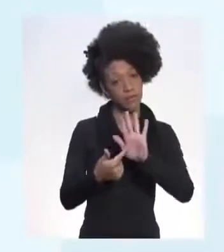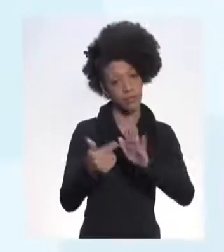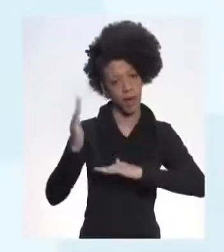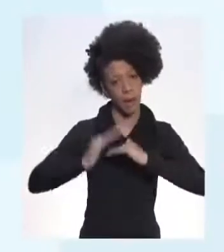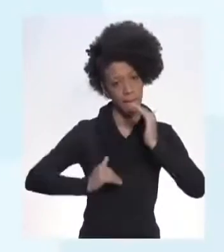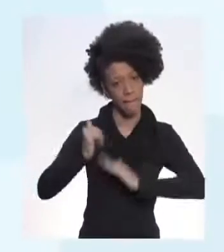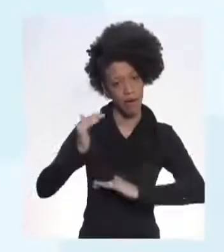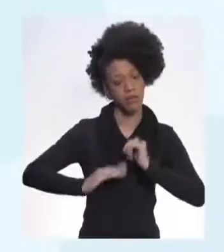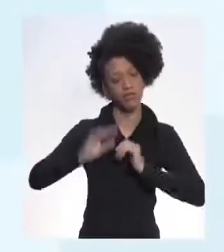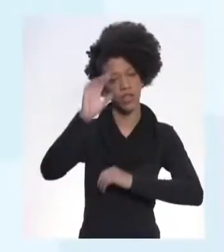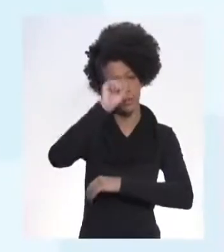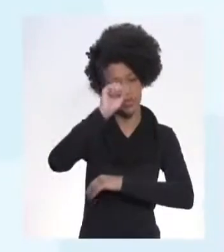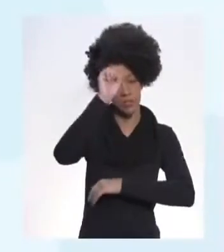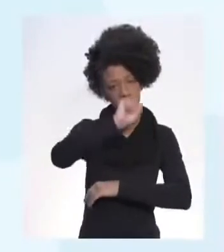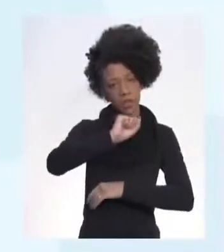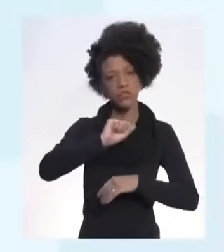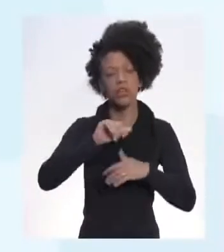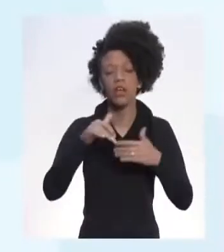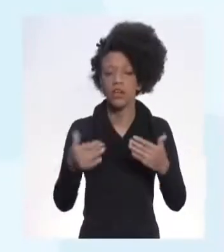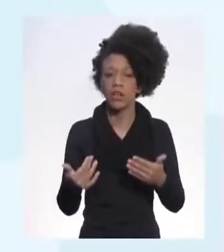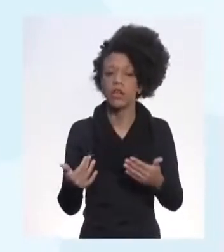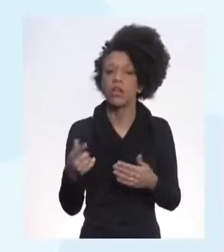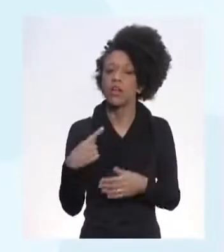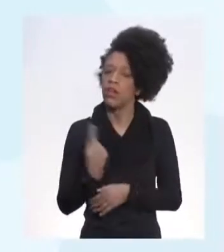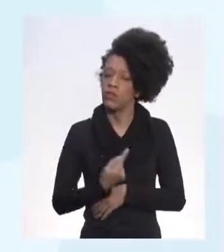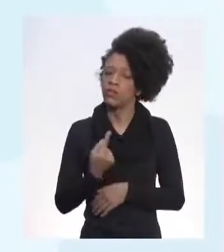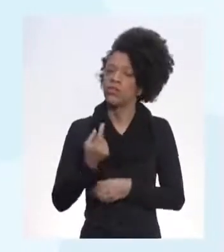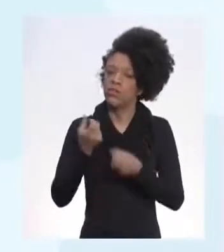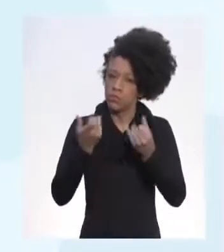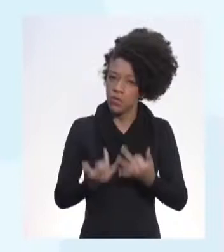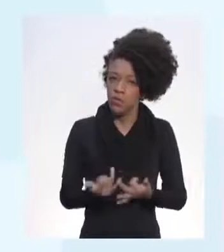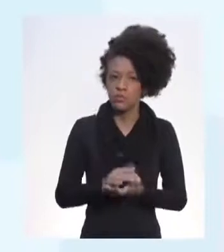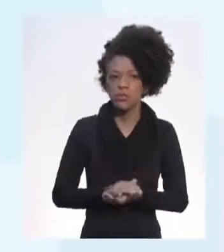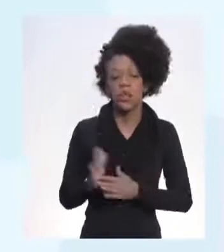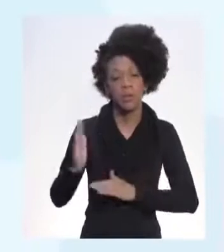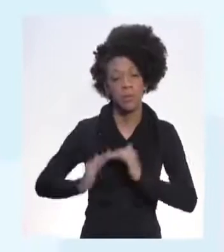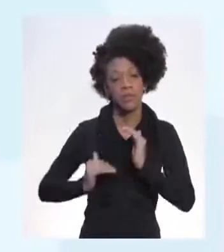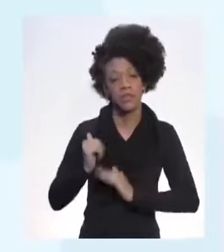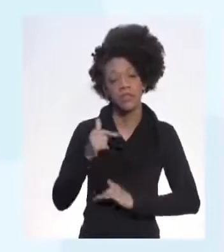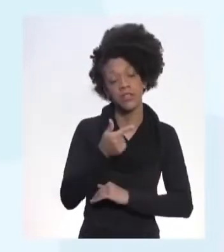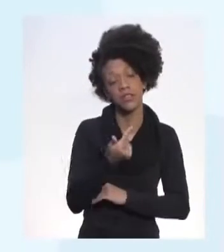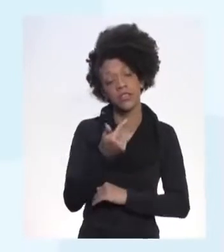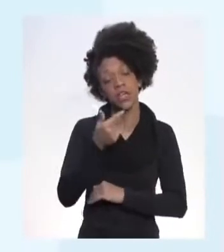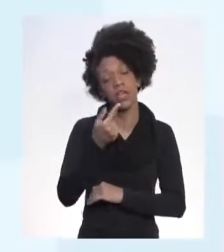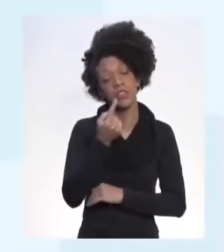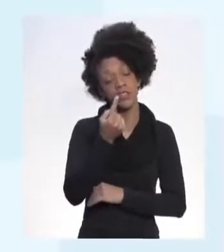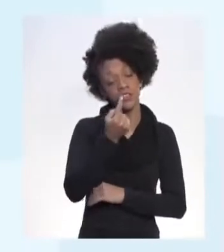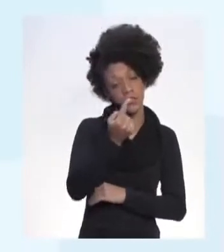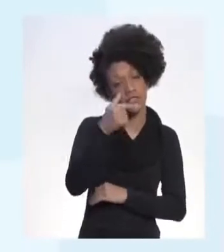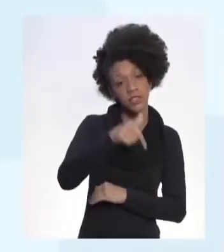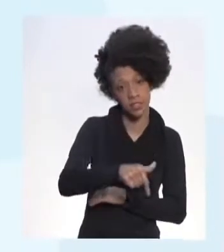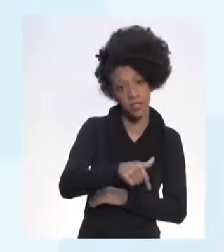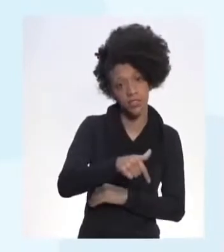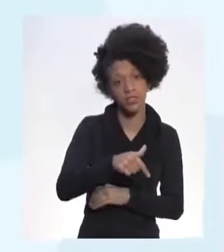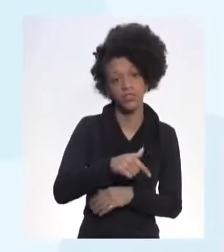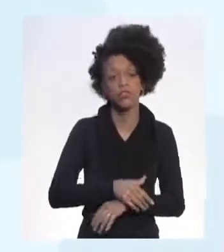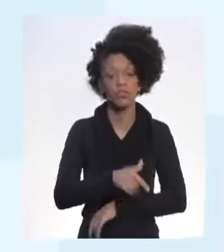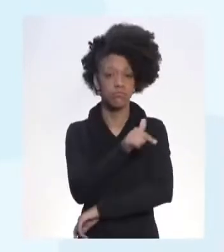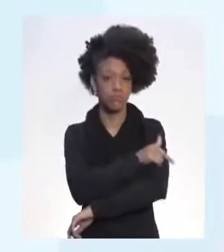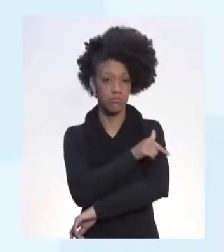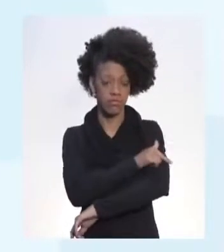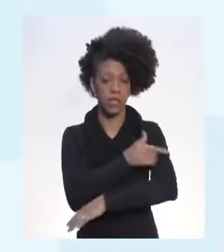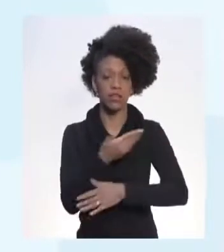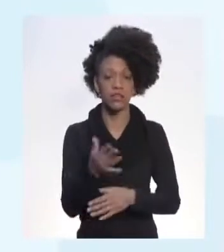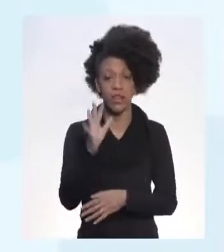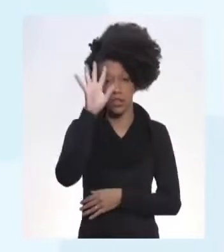habilidade que nós até então estamos falando, que é a habilidade 17 do 7º ano. Então, essa habilidade aí é resolver e